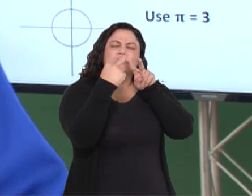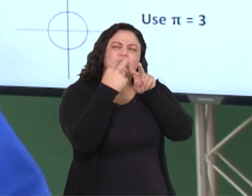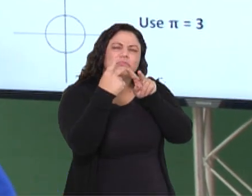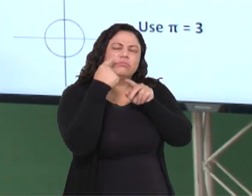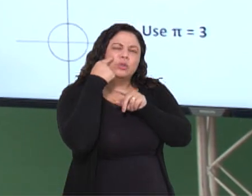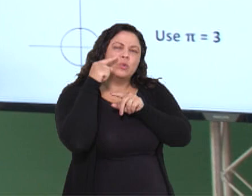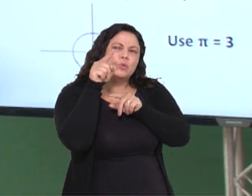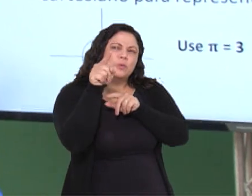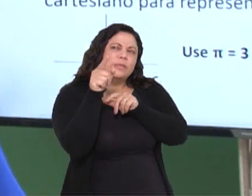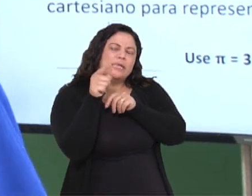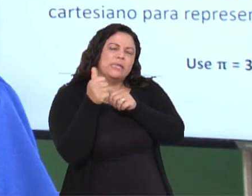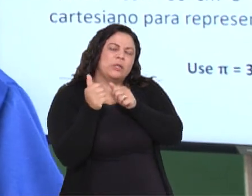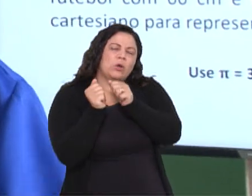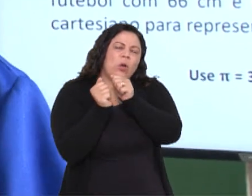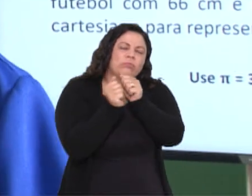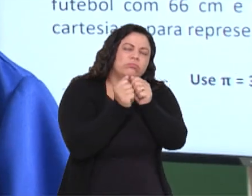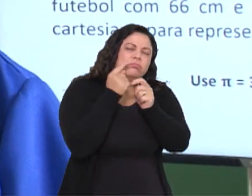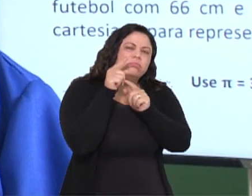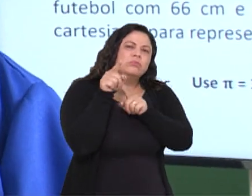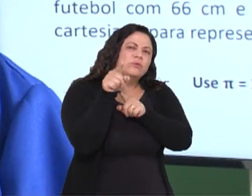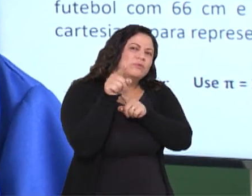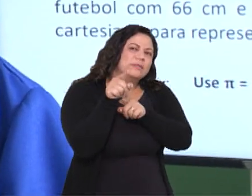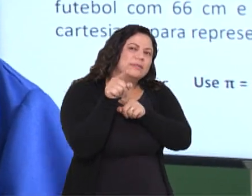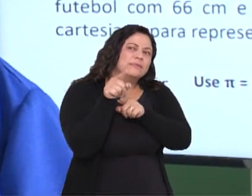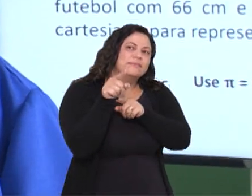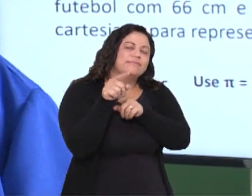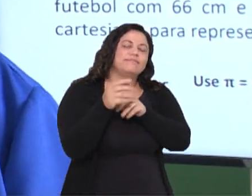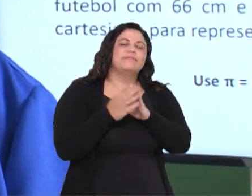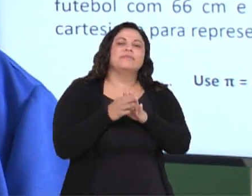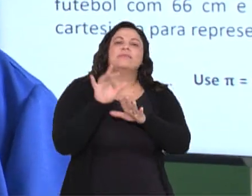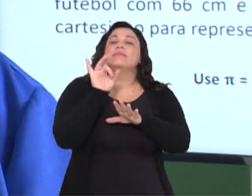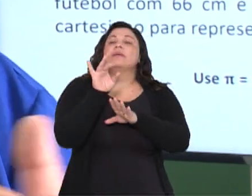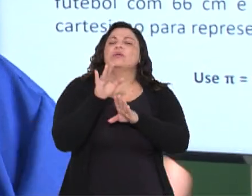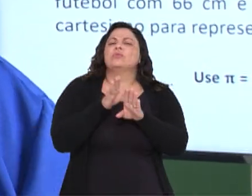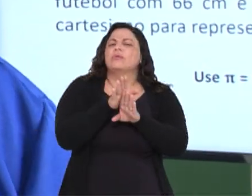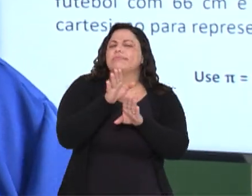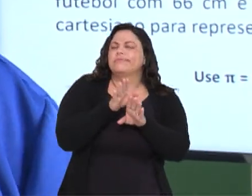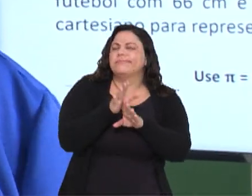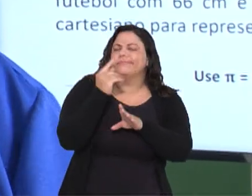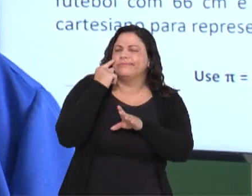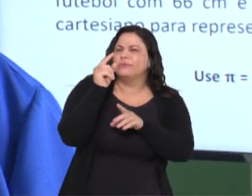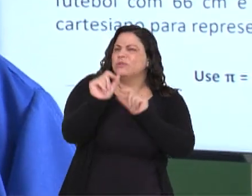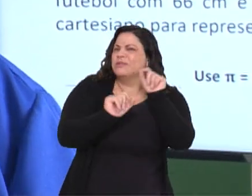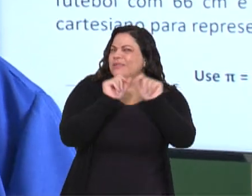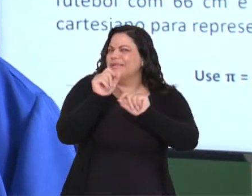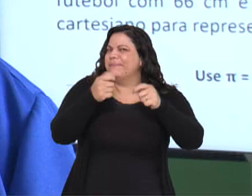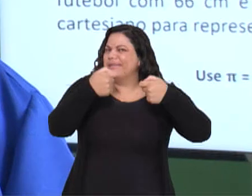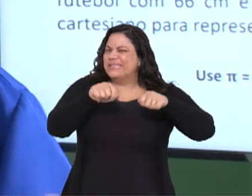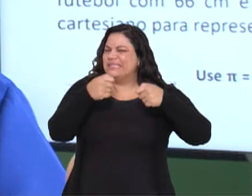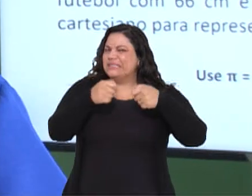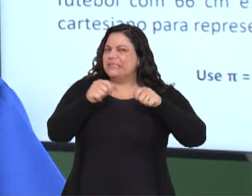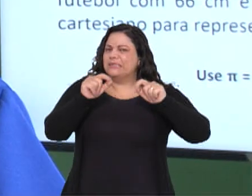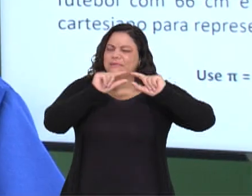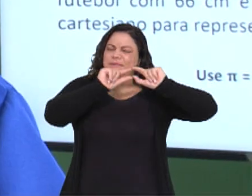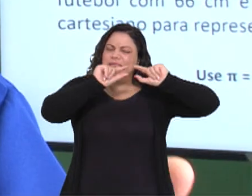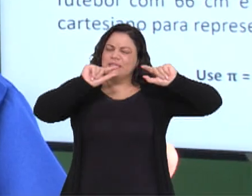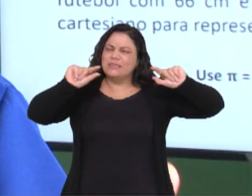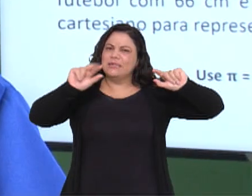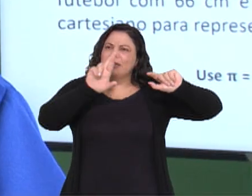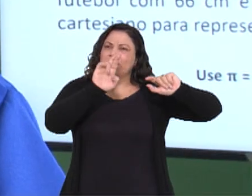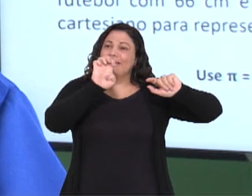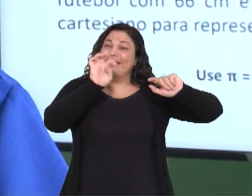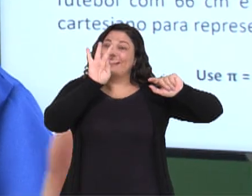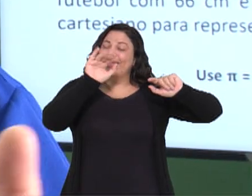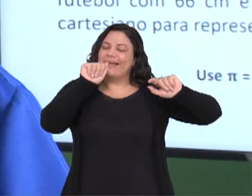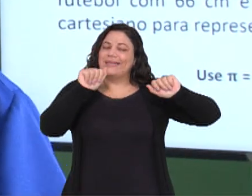estou vindo aqui do teu ladinho para uma dica como de costume. O que você precisa para fazer a equação da reta? A,